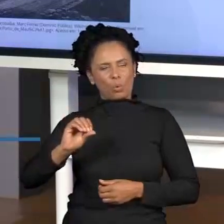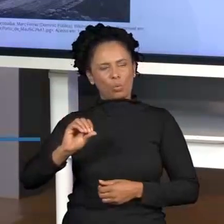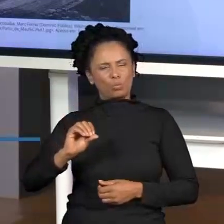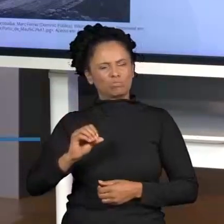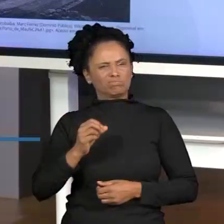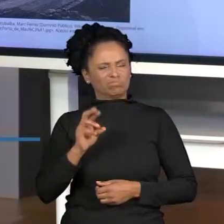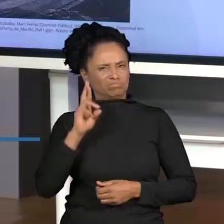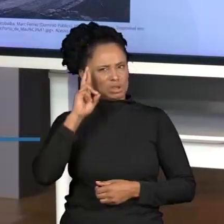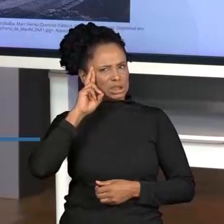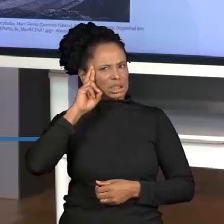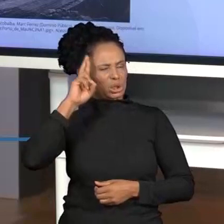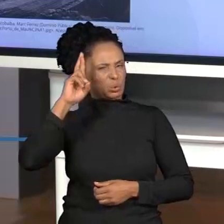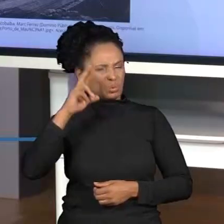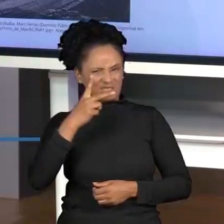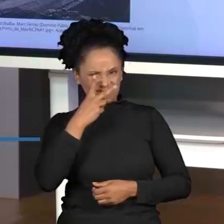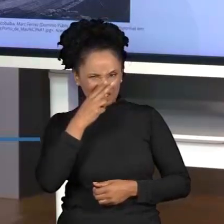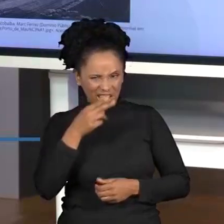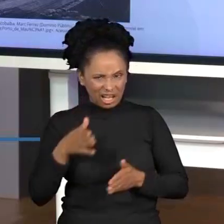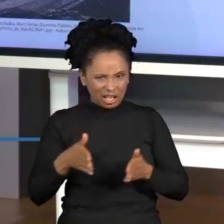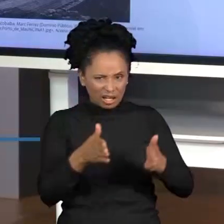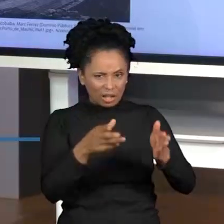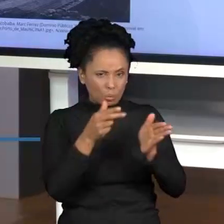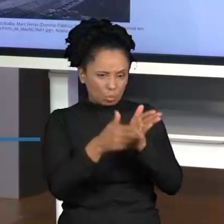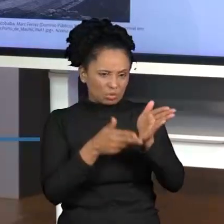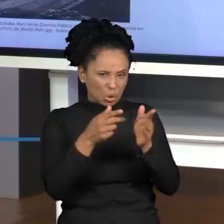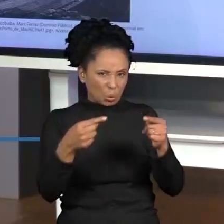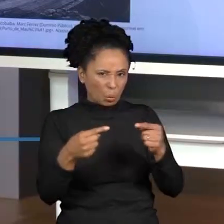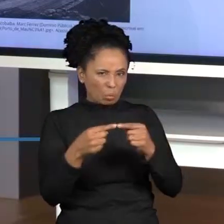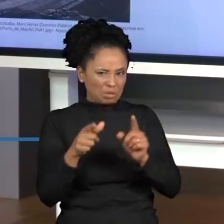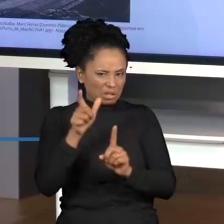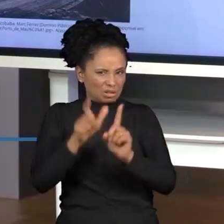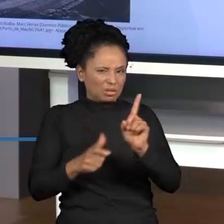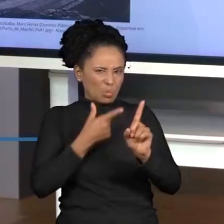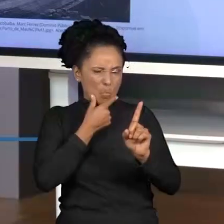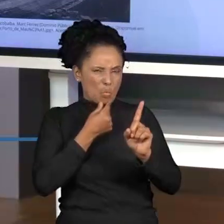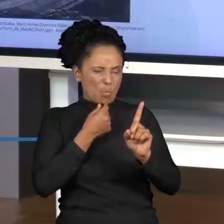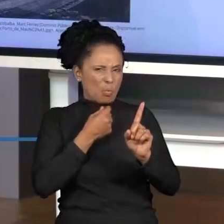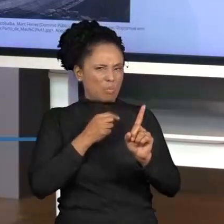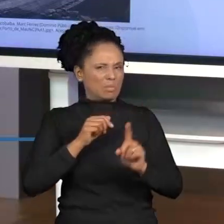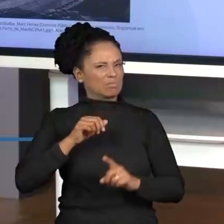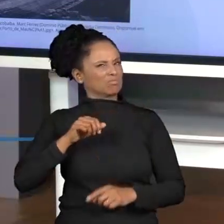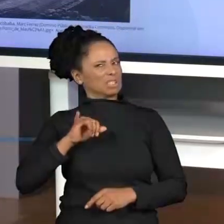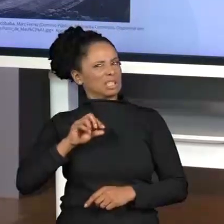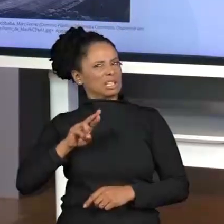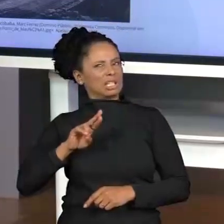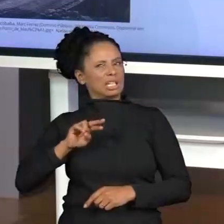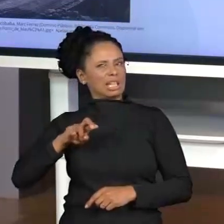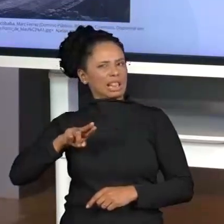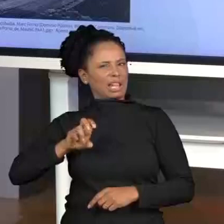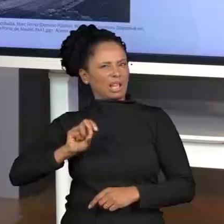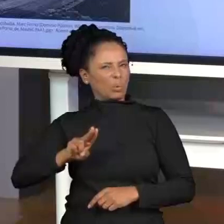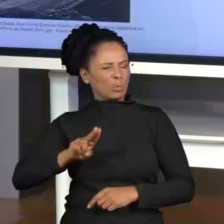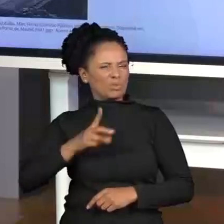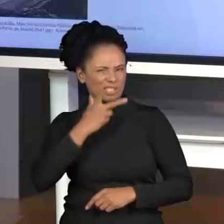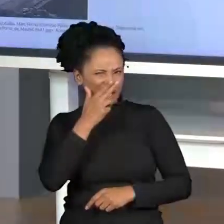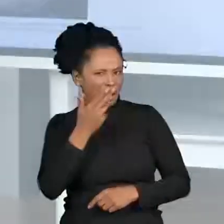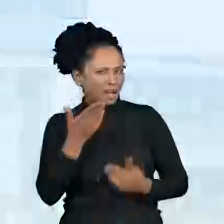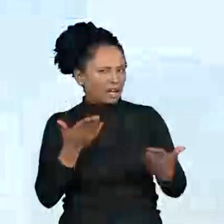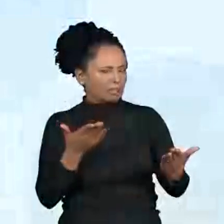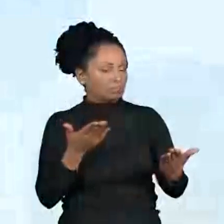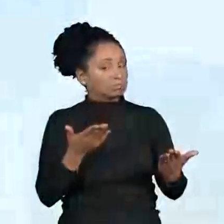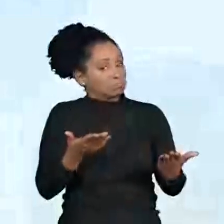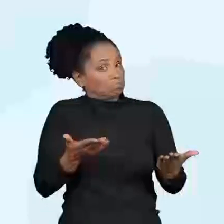empresário? Vamos descobrir? Fiquei meio curioso aí para descobrir, hein? Então vamos saber um pouquinho mais dessa história. Olha